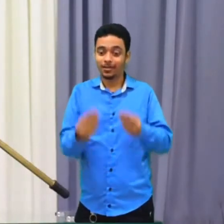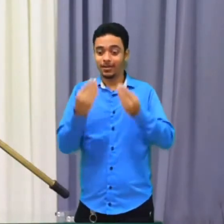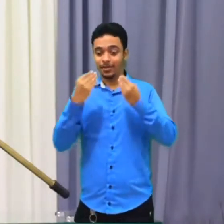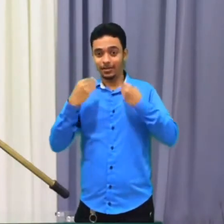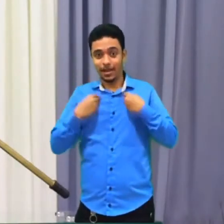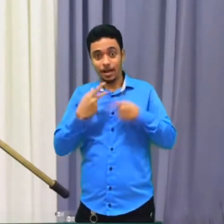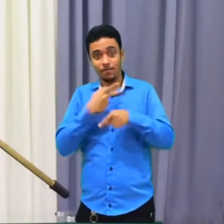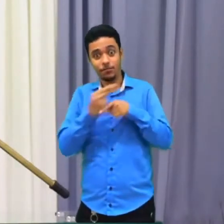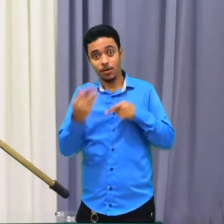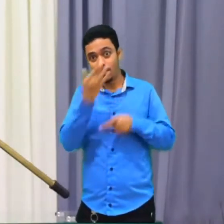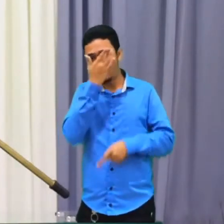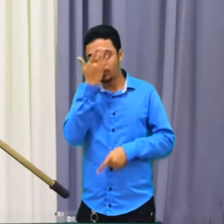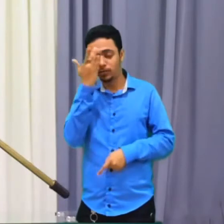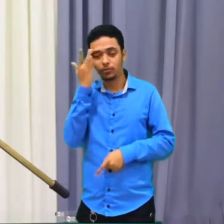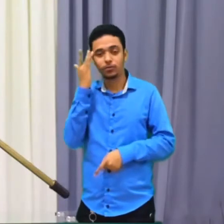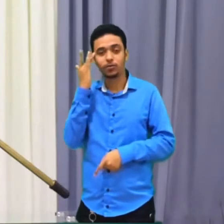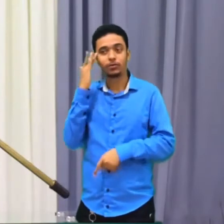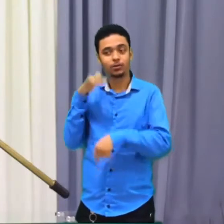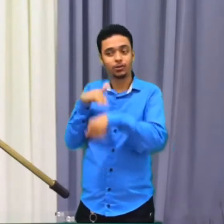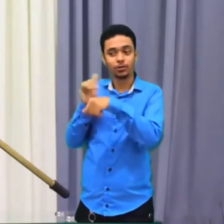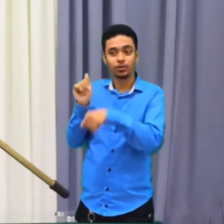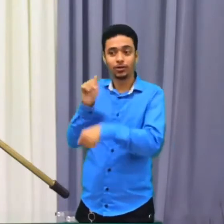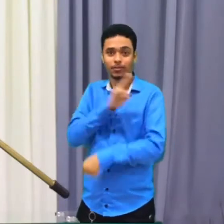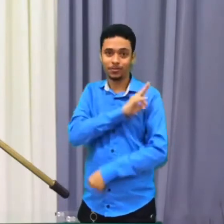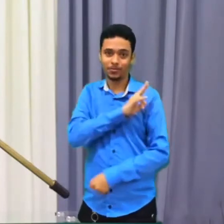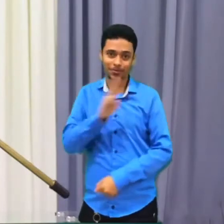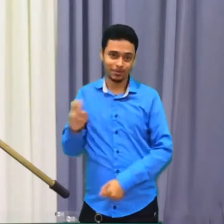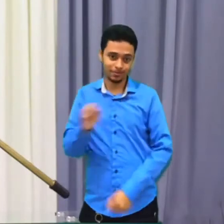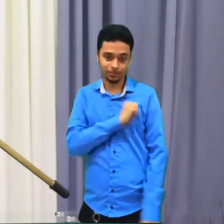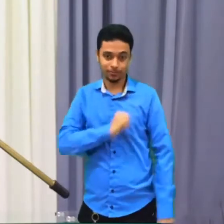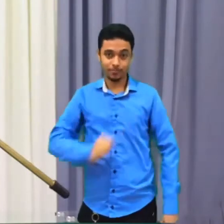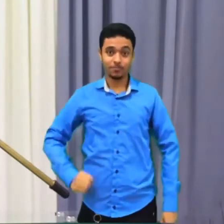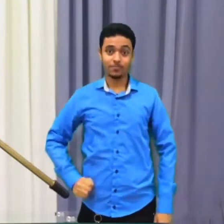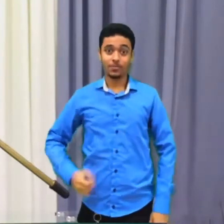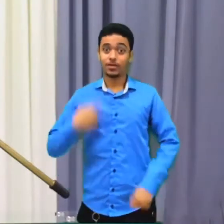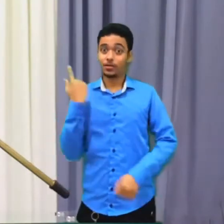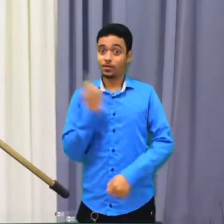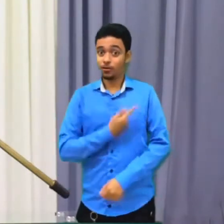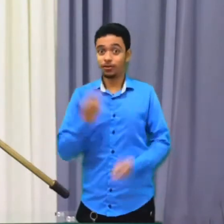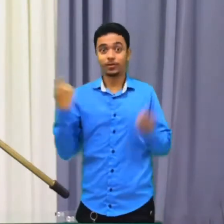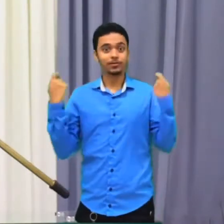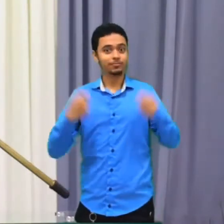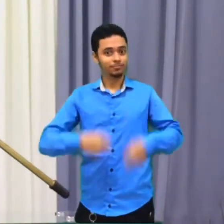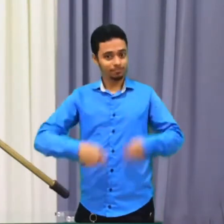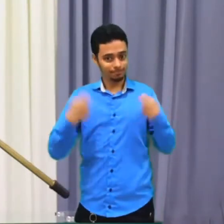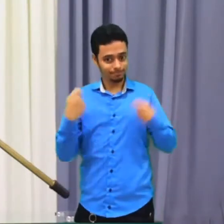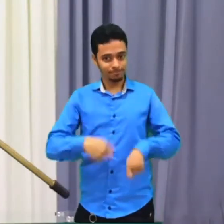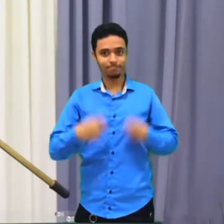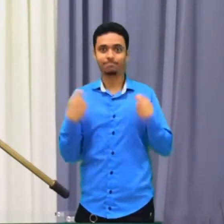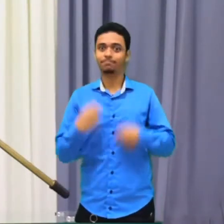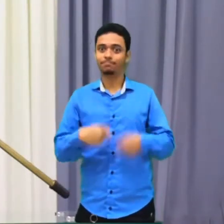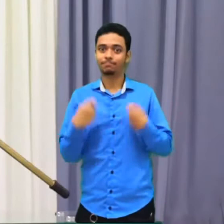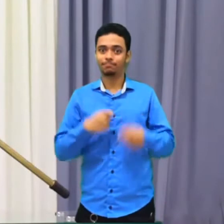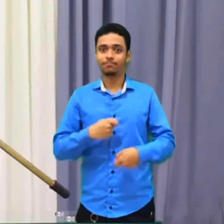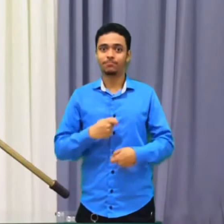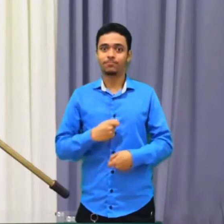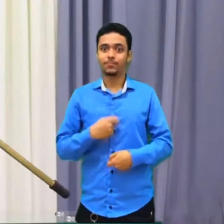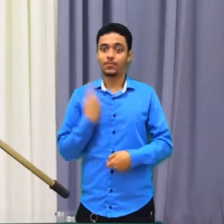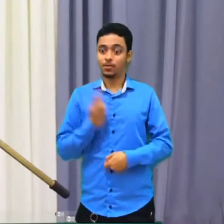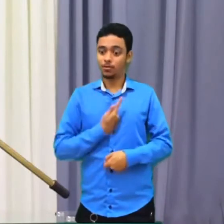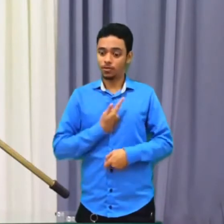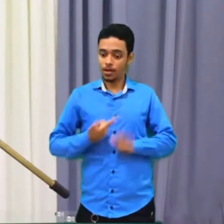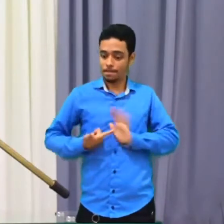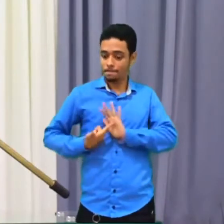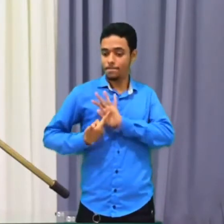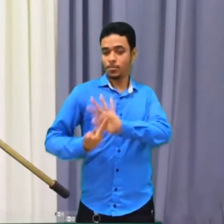que invocar o nome do Senhor. Nós precisamos ser a presença visível de